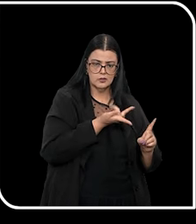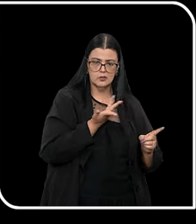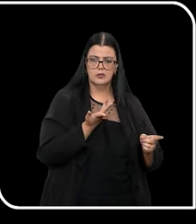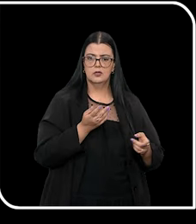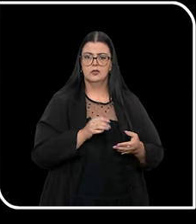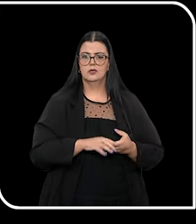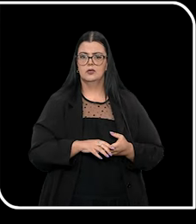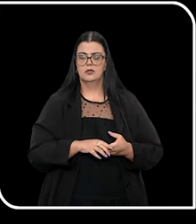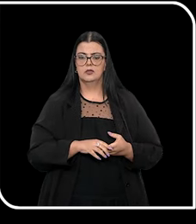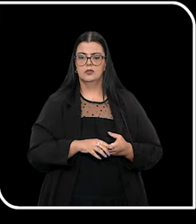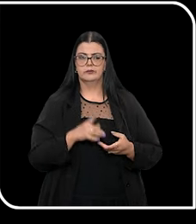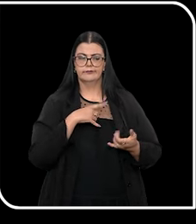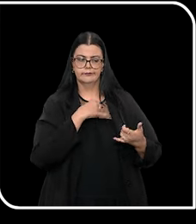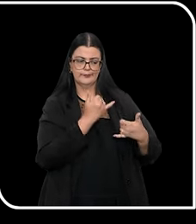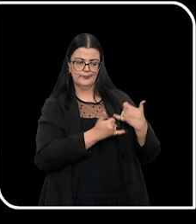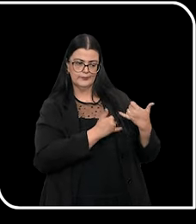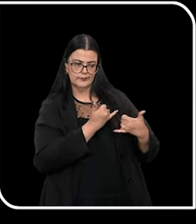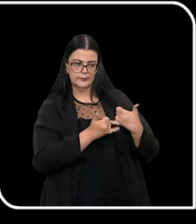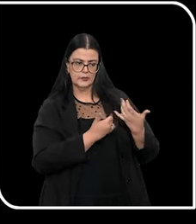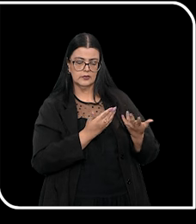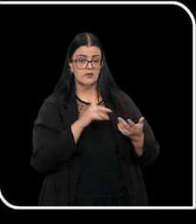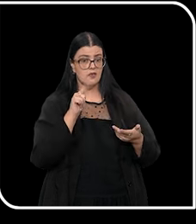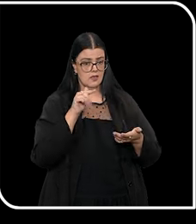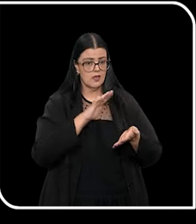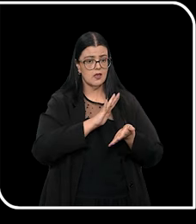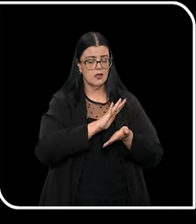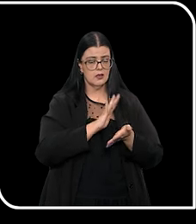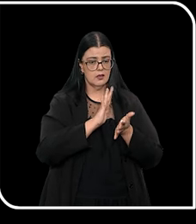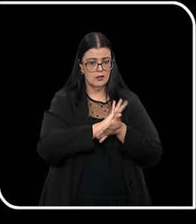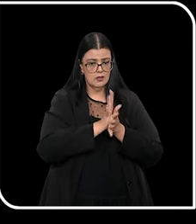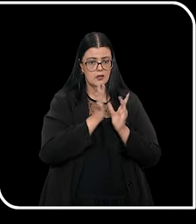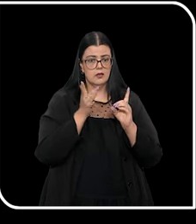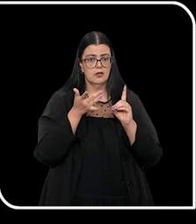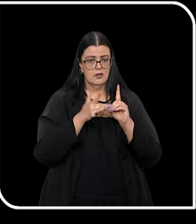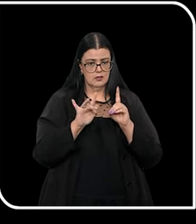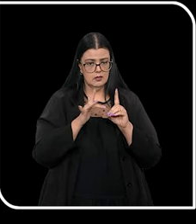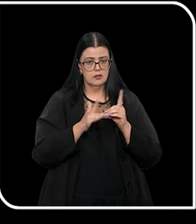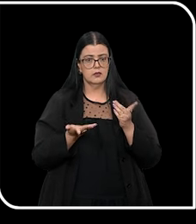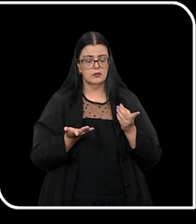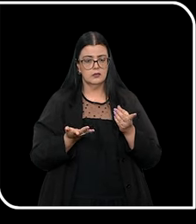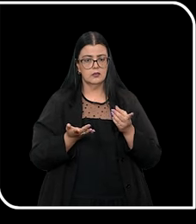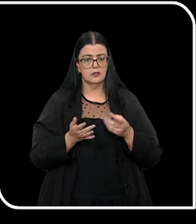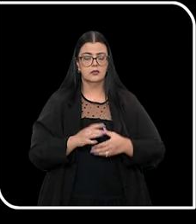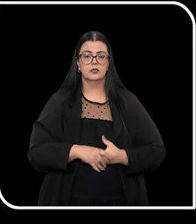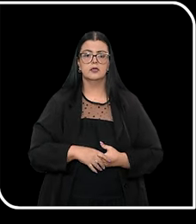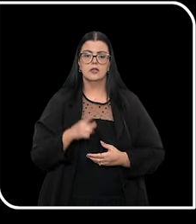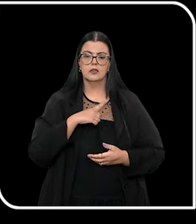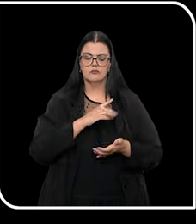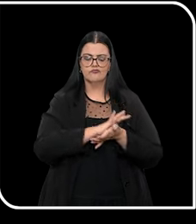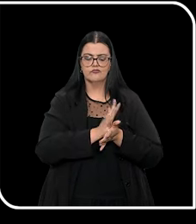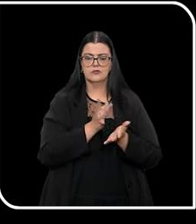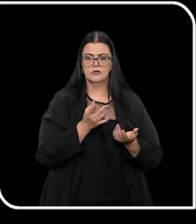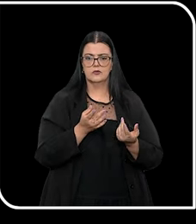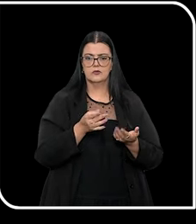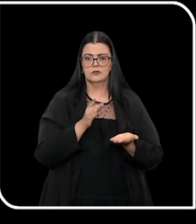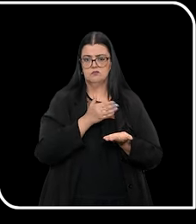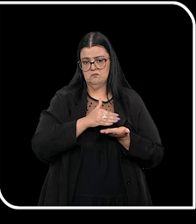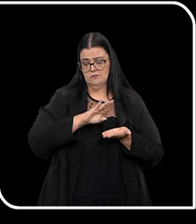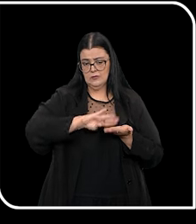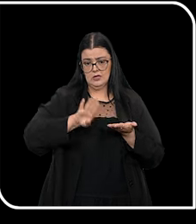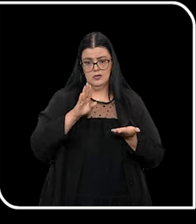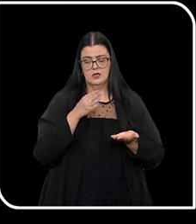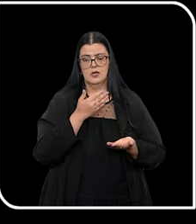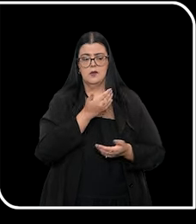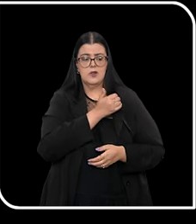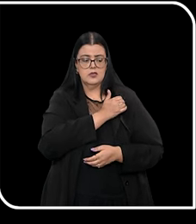para para fazer uma recreação a gente tá sendo capacitista a gente tá sendo preconceituoso e discriminatório importante